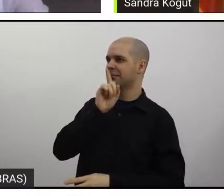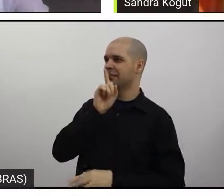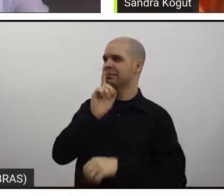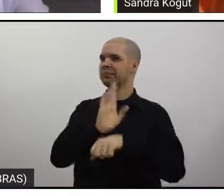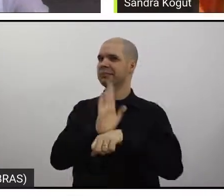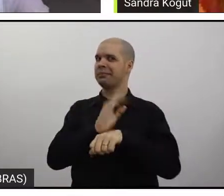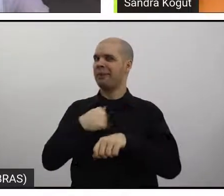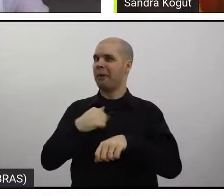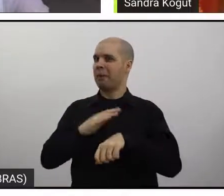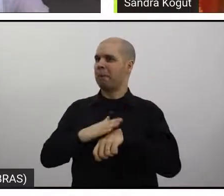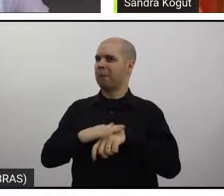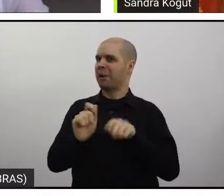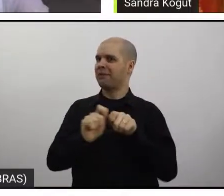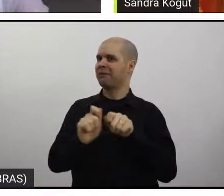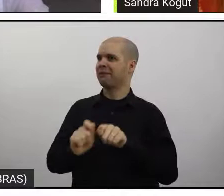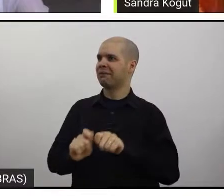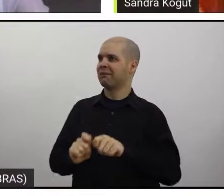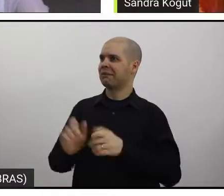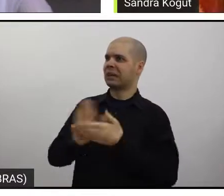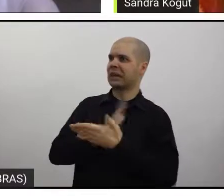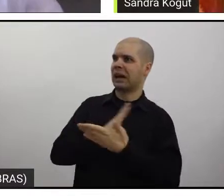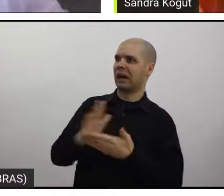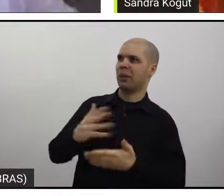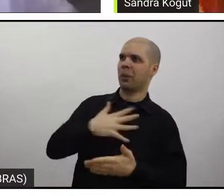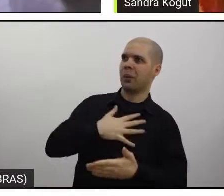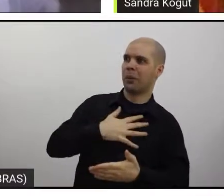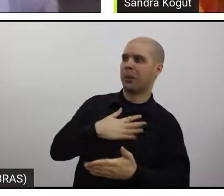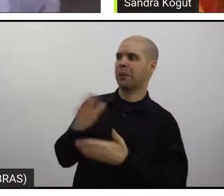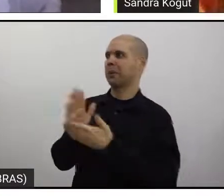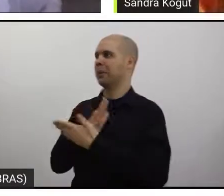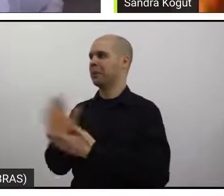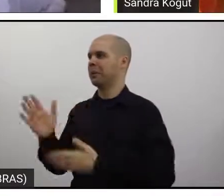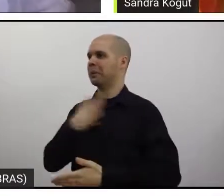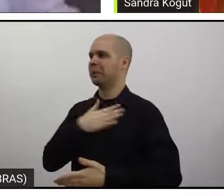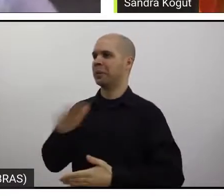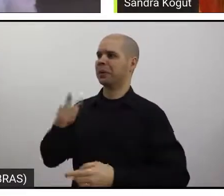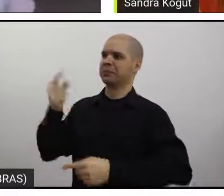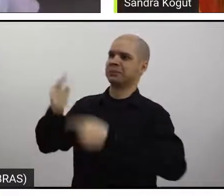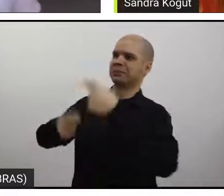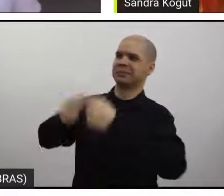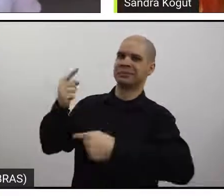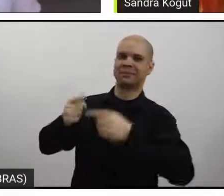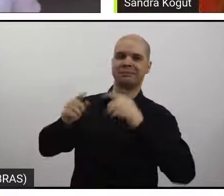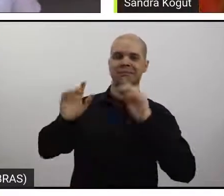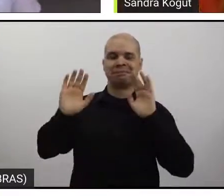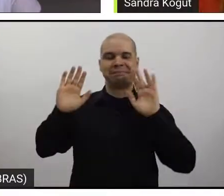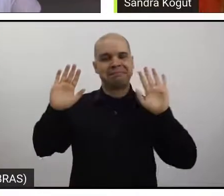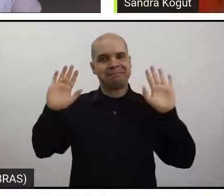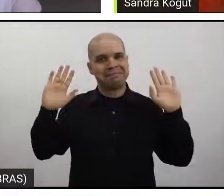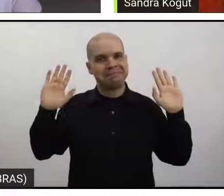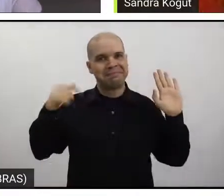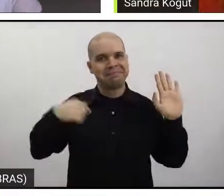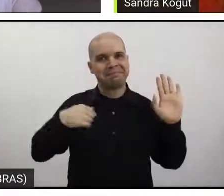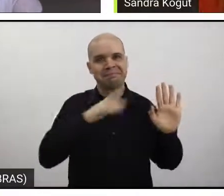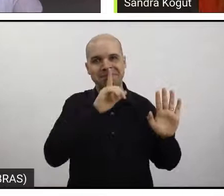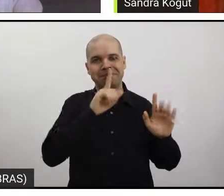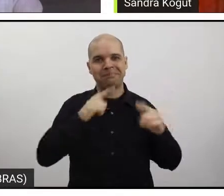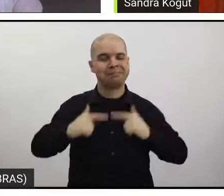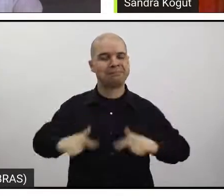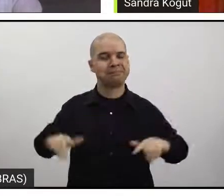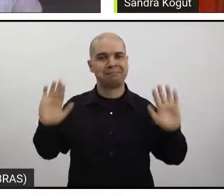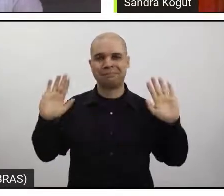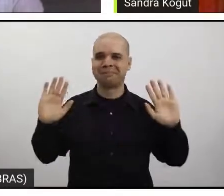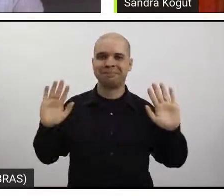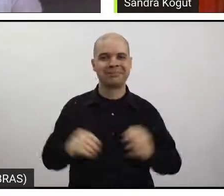nova, um formato que não existia, e ao mesmo tempo misturava todas as línguas, enfim.